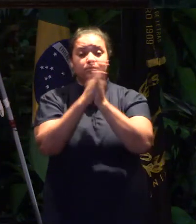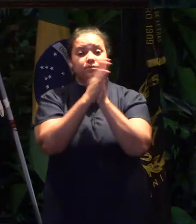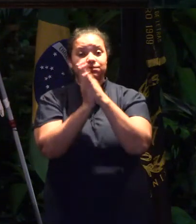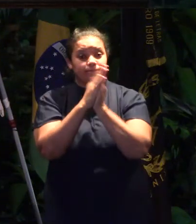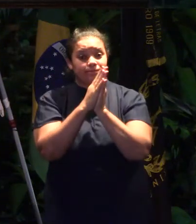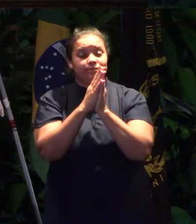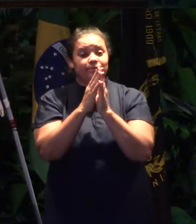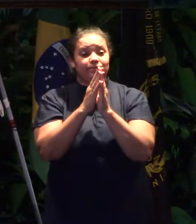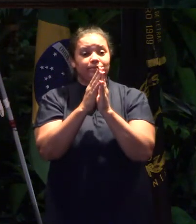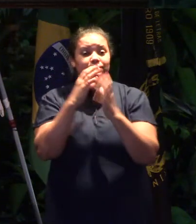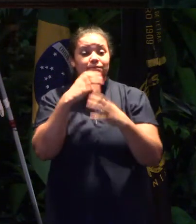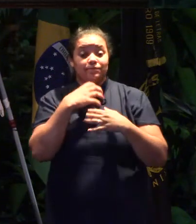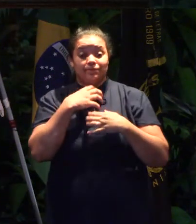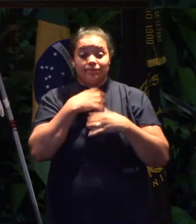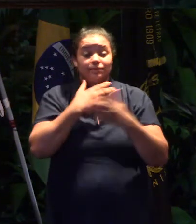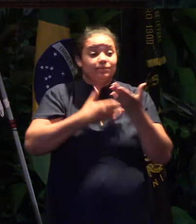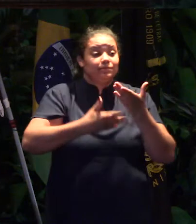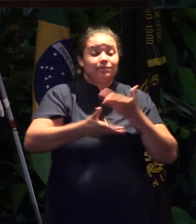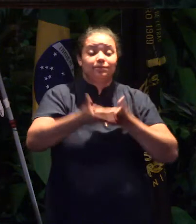sentidos trocados no meio da rua.